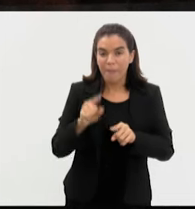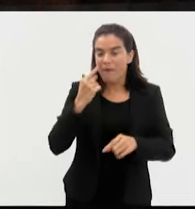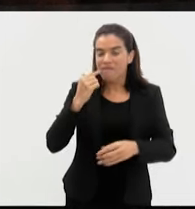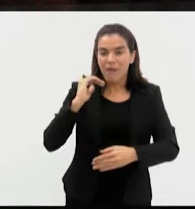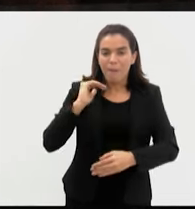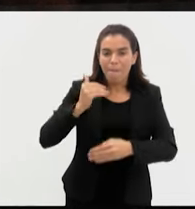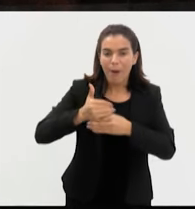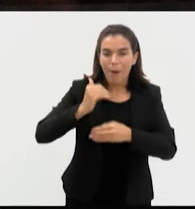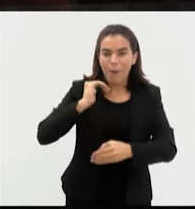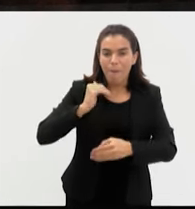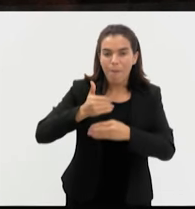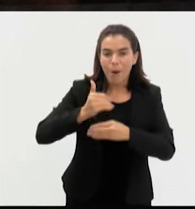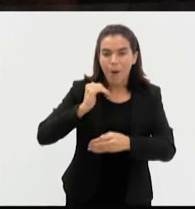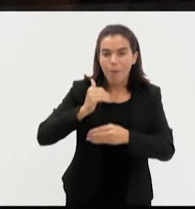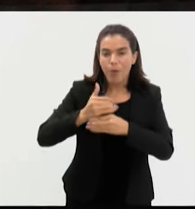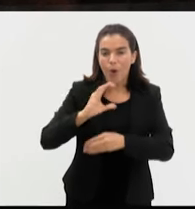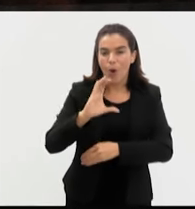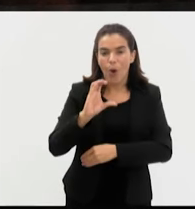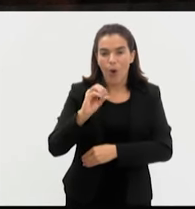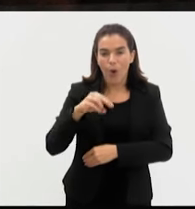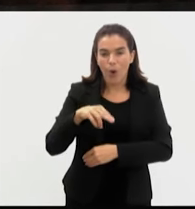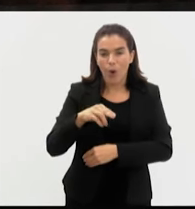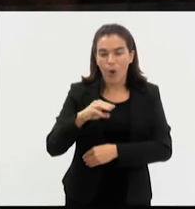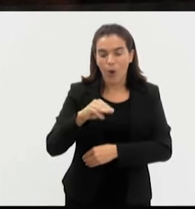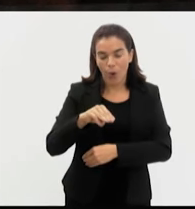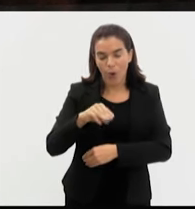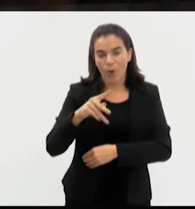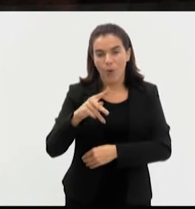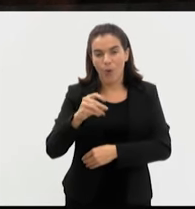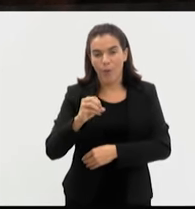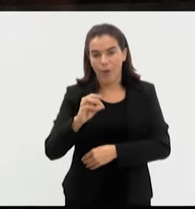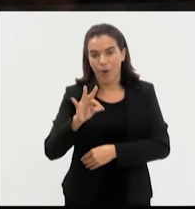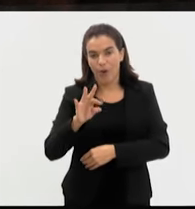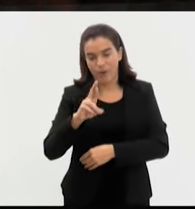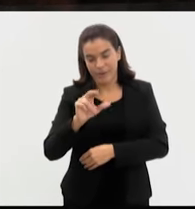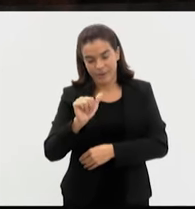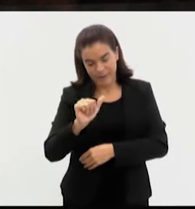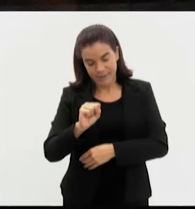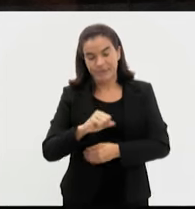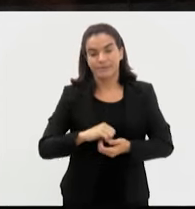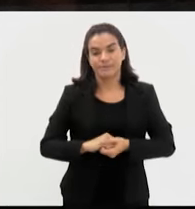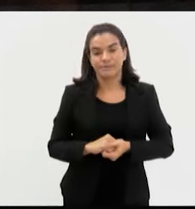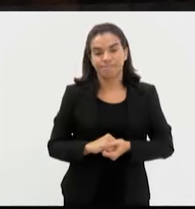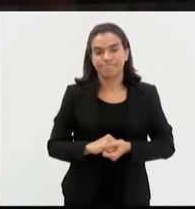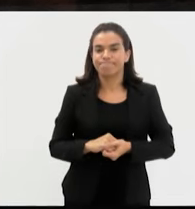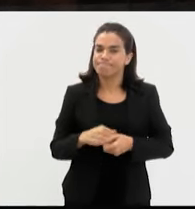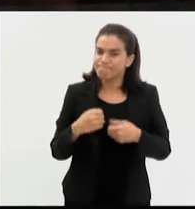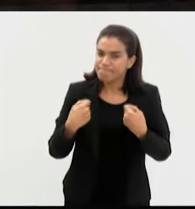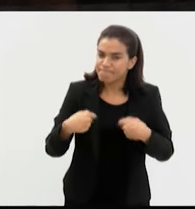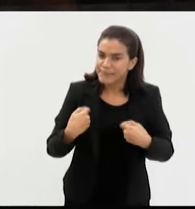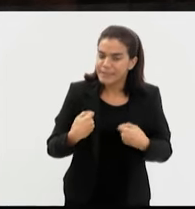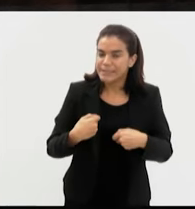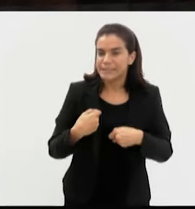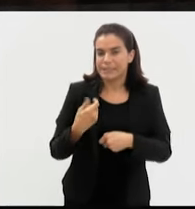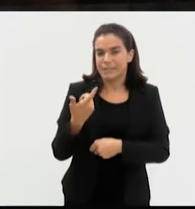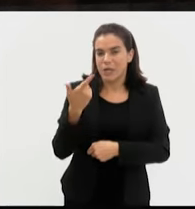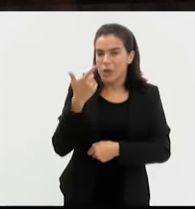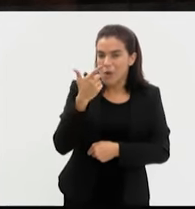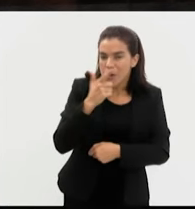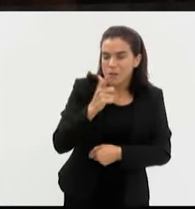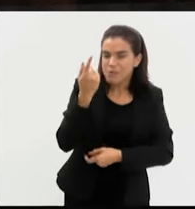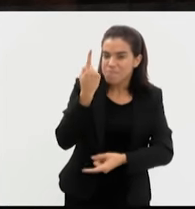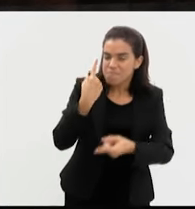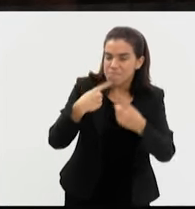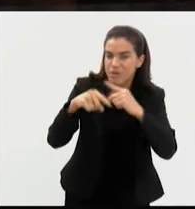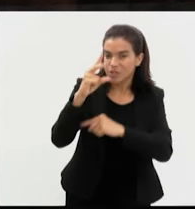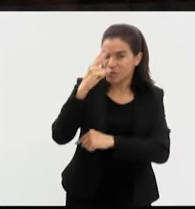aí eu sei que com essa dragagem nós estamos fazendo todas essas ações Nós vamos sim conseguir mudar a